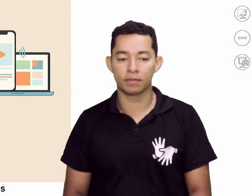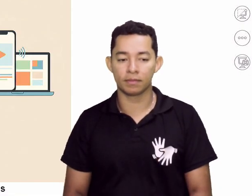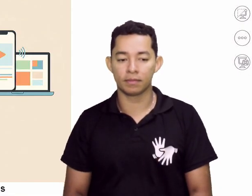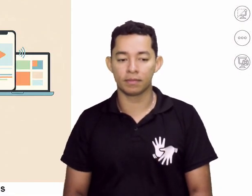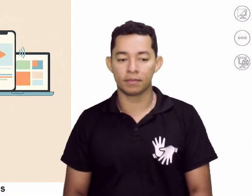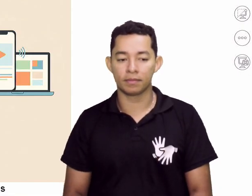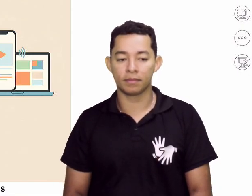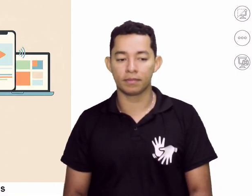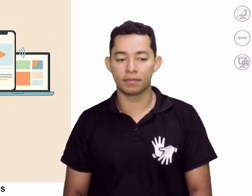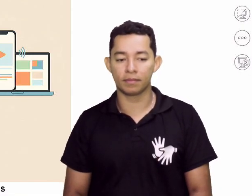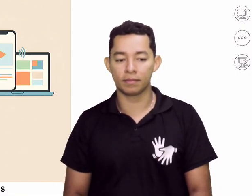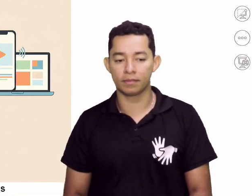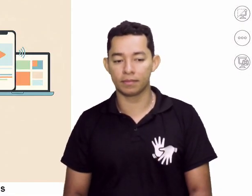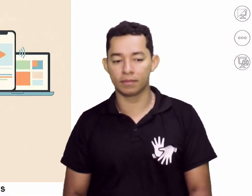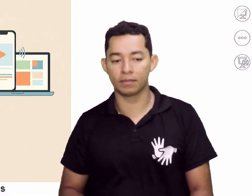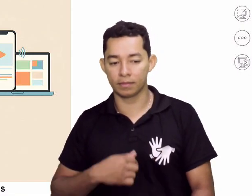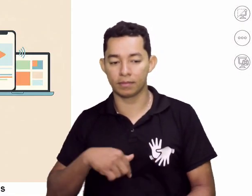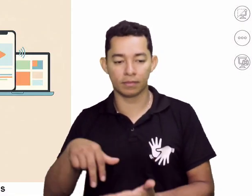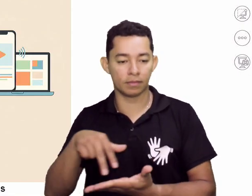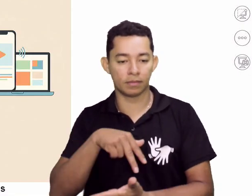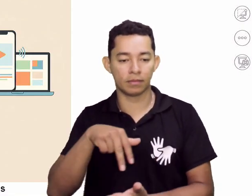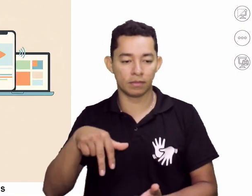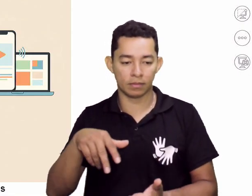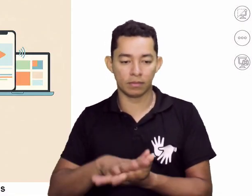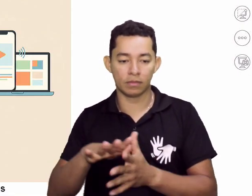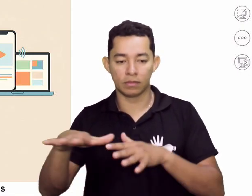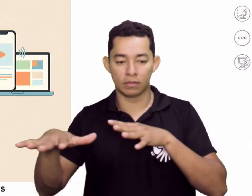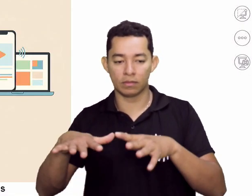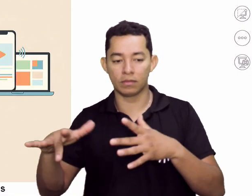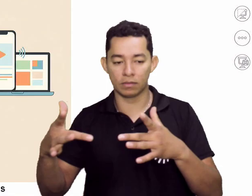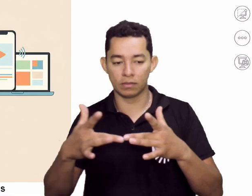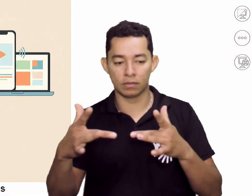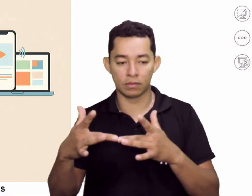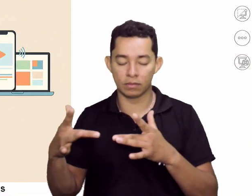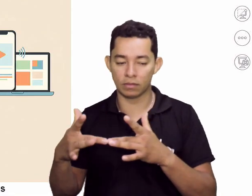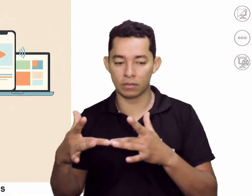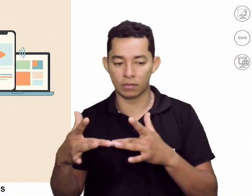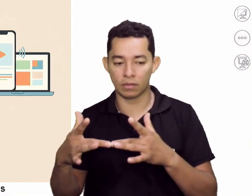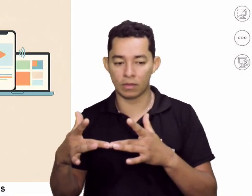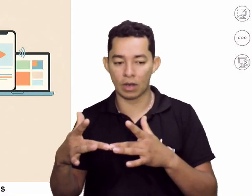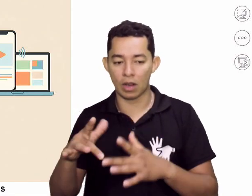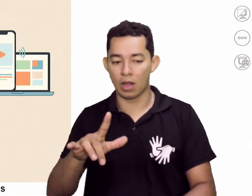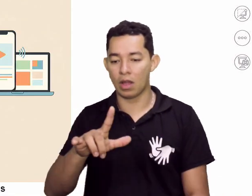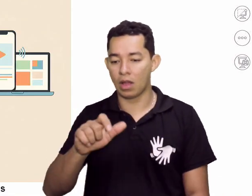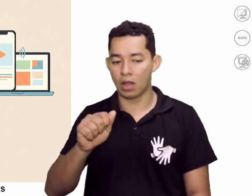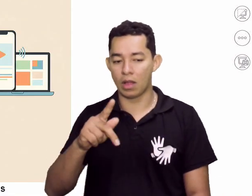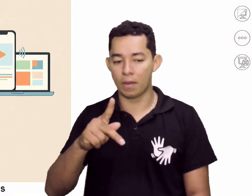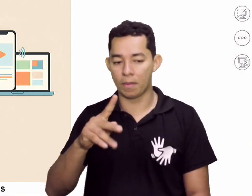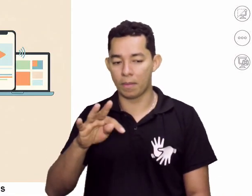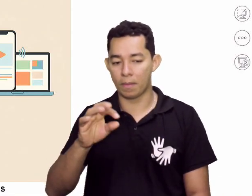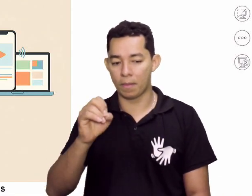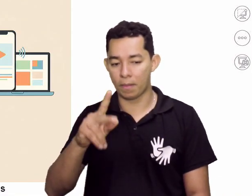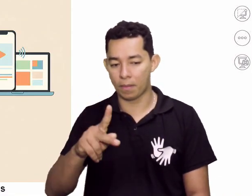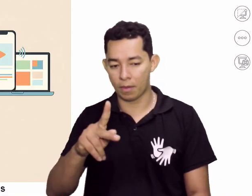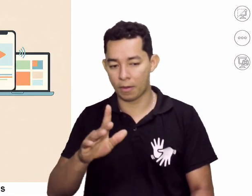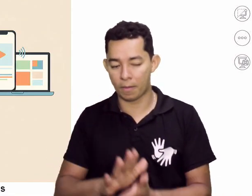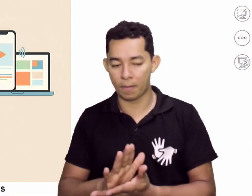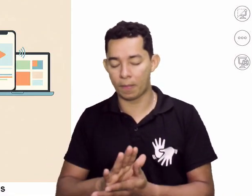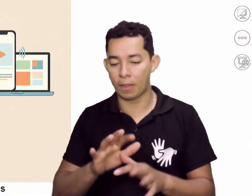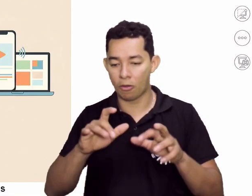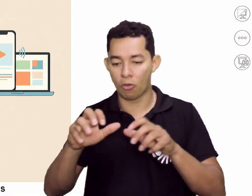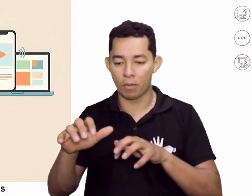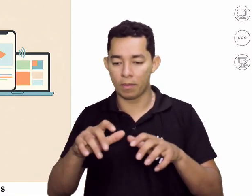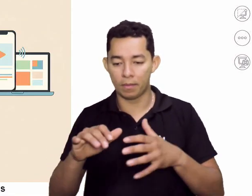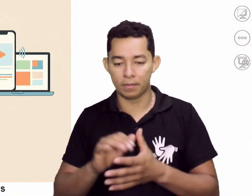Um dançarino ou uma dançarina em movimento conectado a um laptop, a um computador,